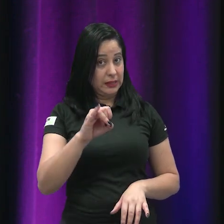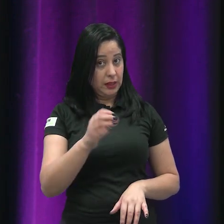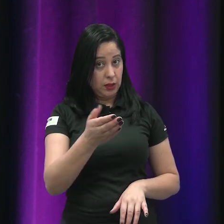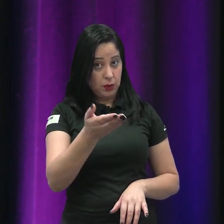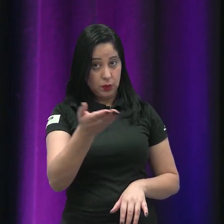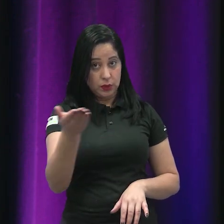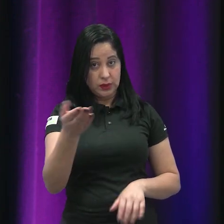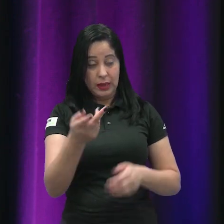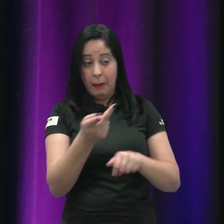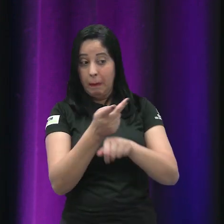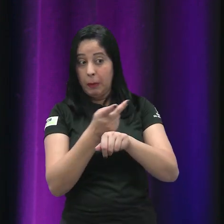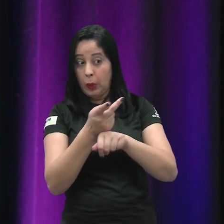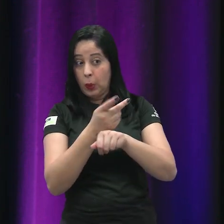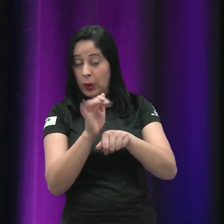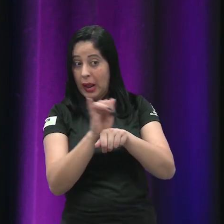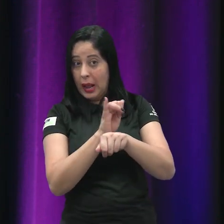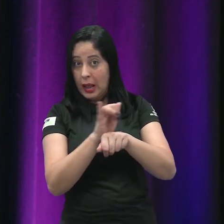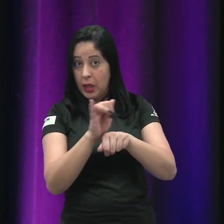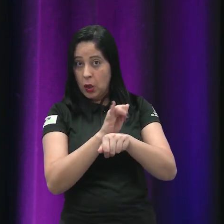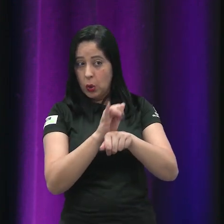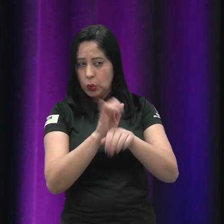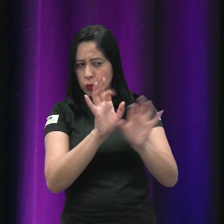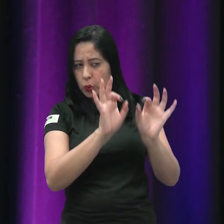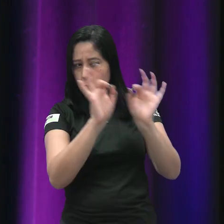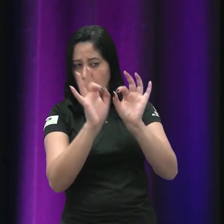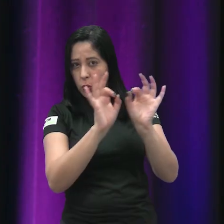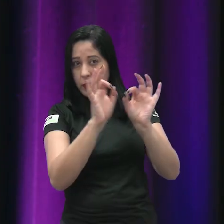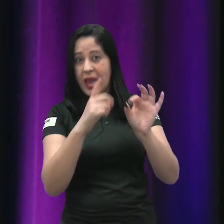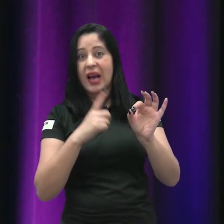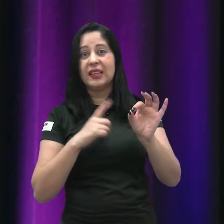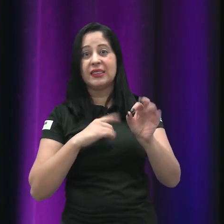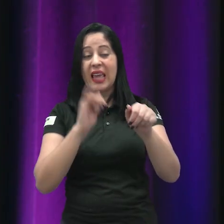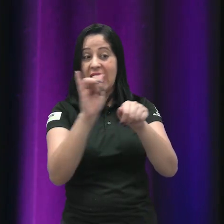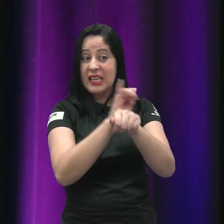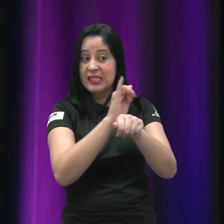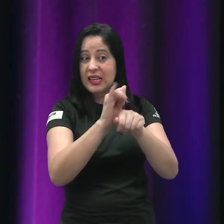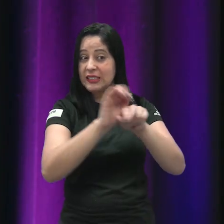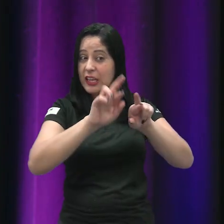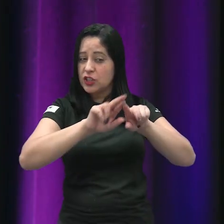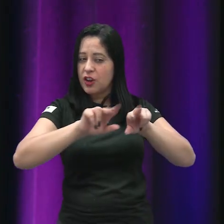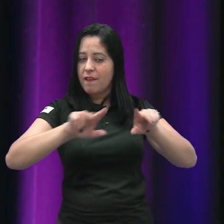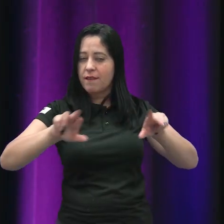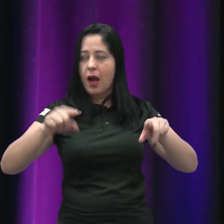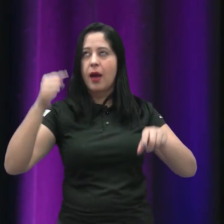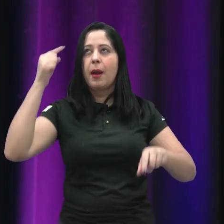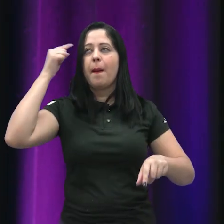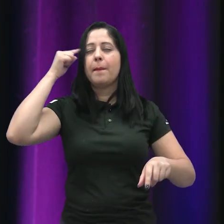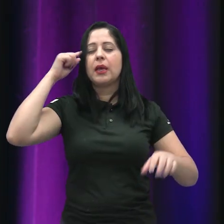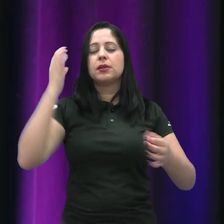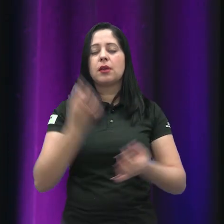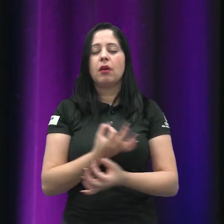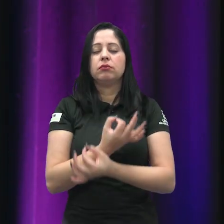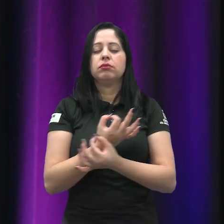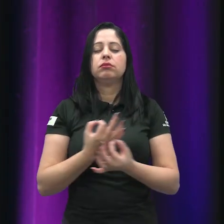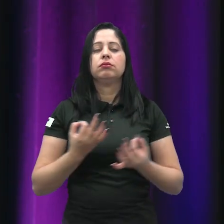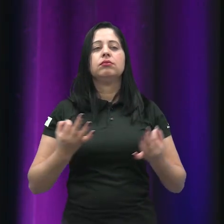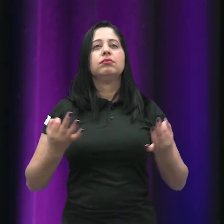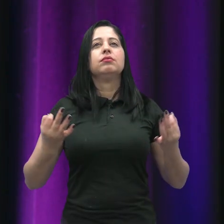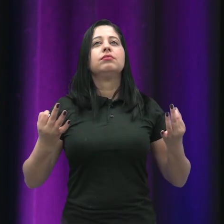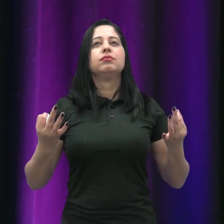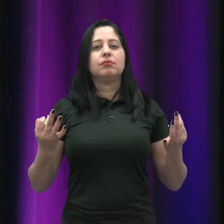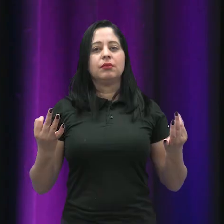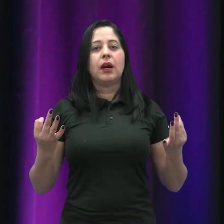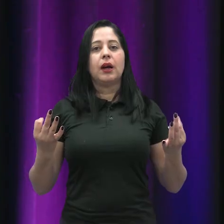procurarem no YouTube, em várias plataformas, vocês vão encontrar vários processos de reprogramação, de meditação, para